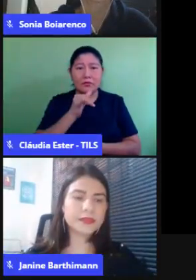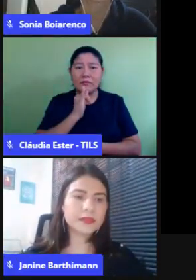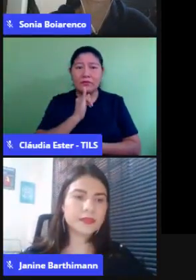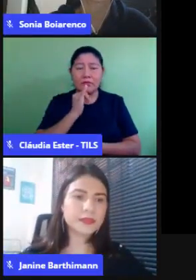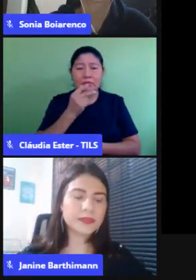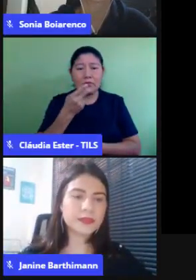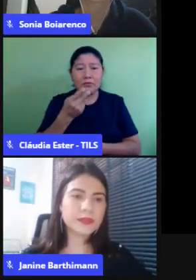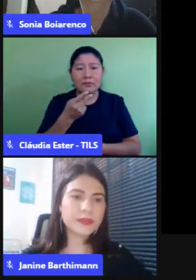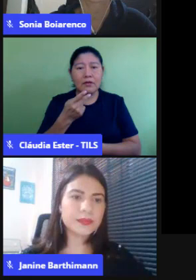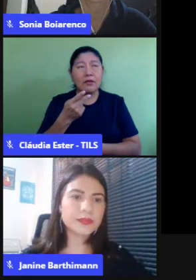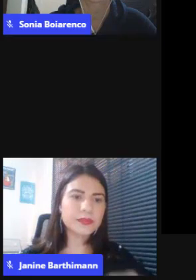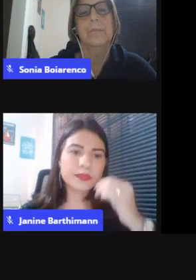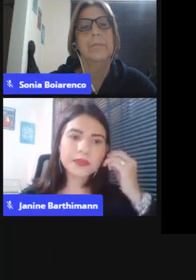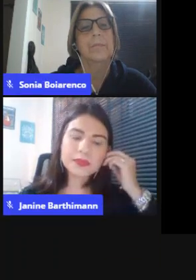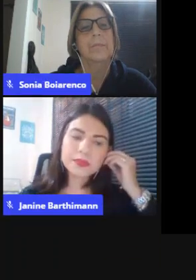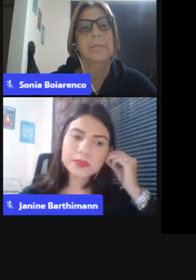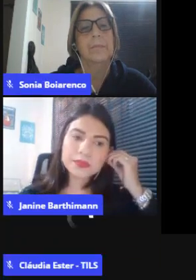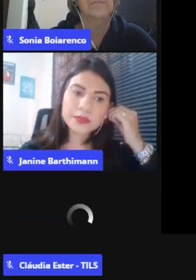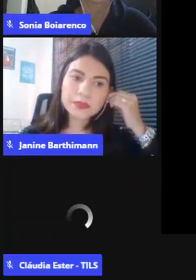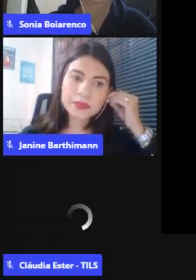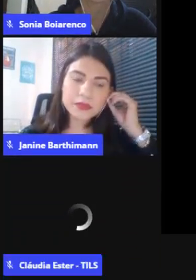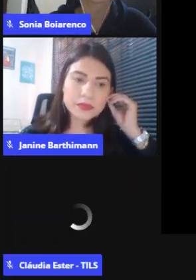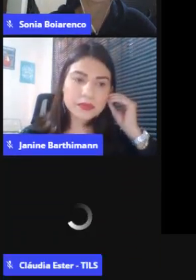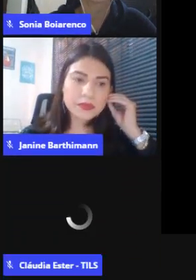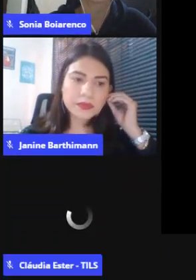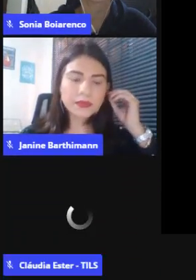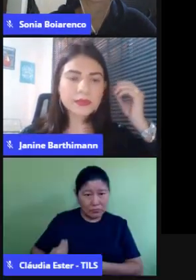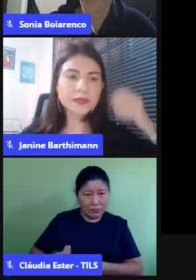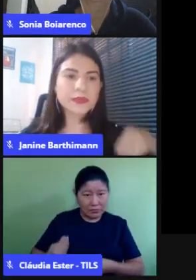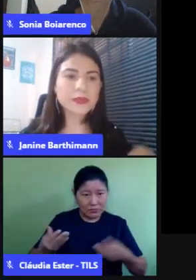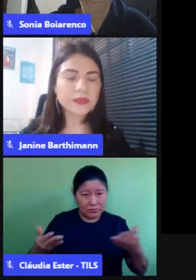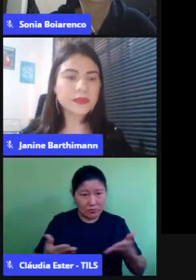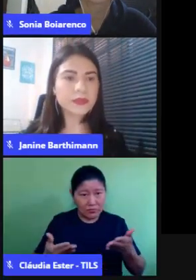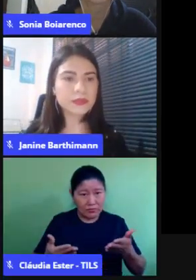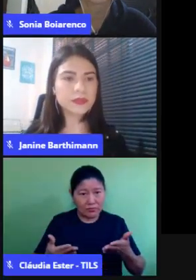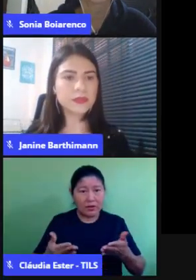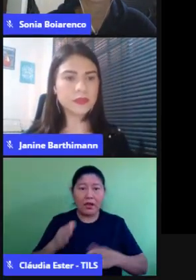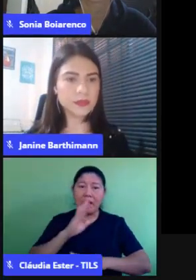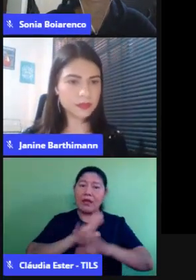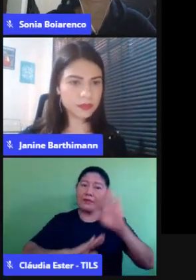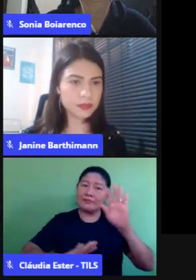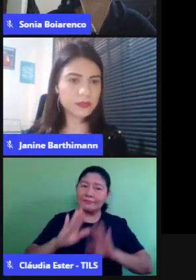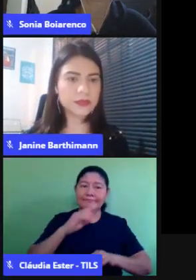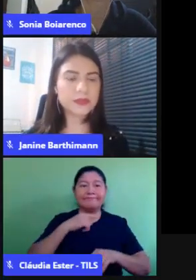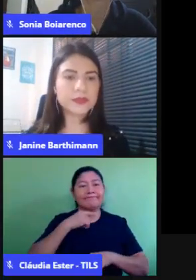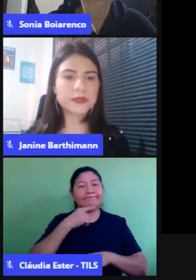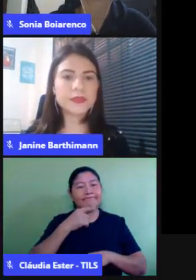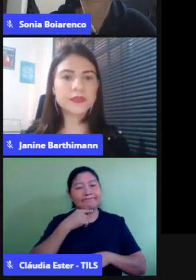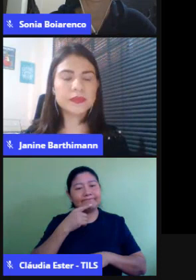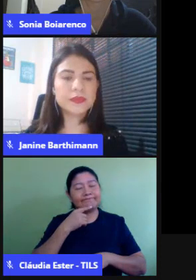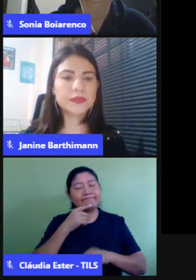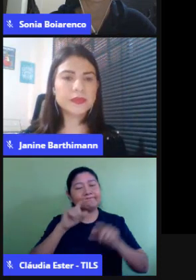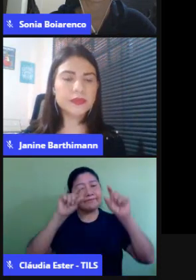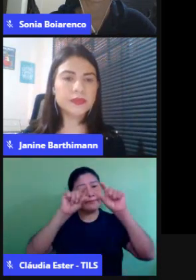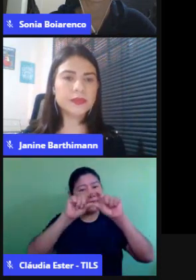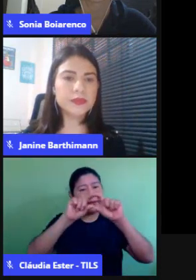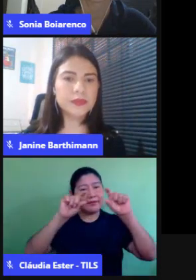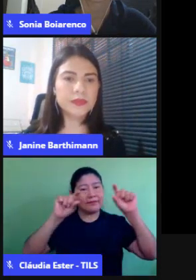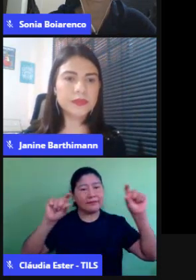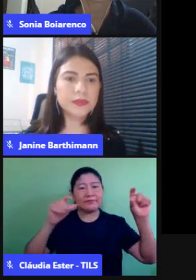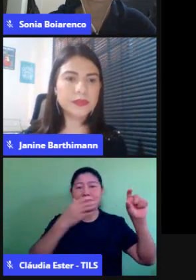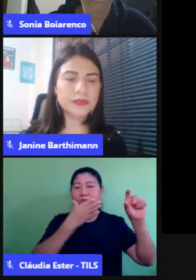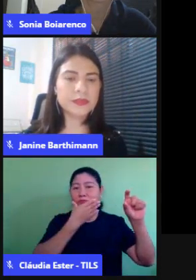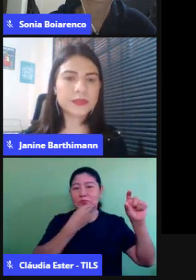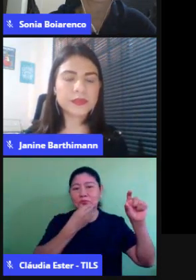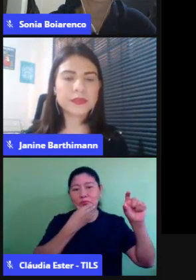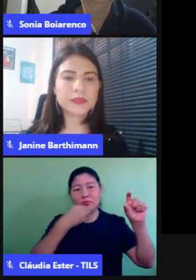do presente são as incertezas, né? Então, essa fala do Manuel de Barros, né, que diz que a